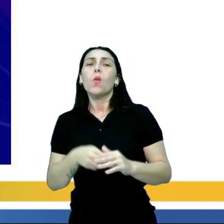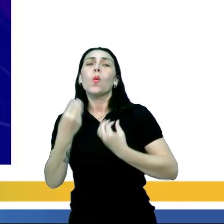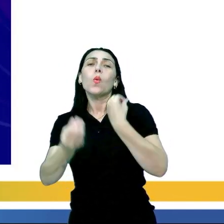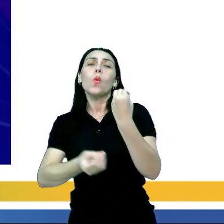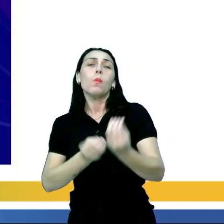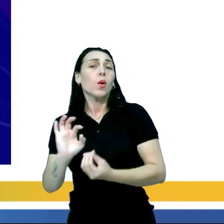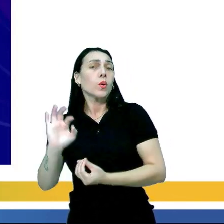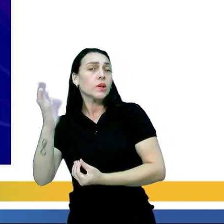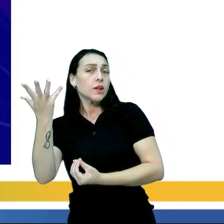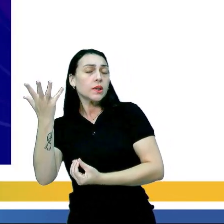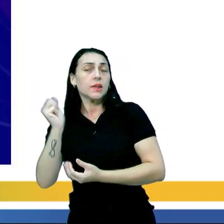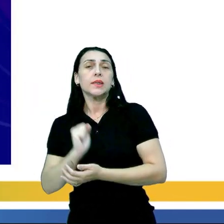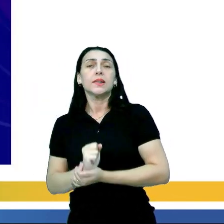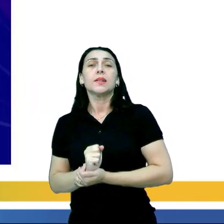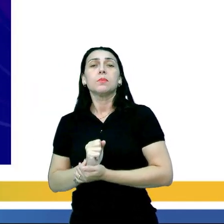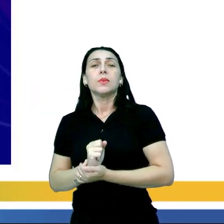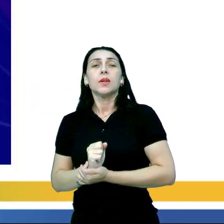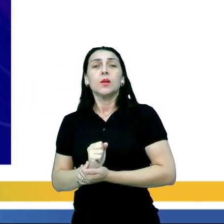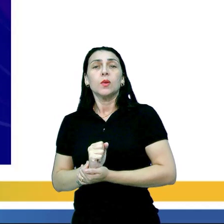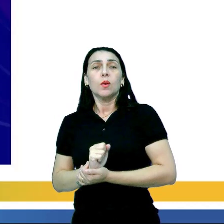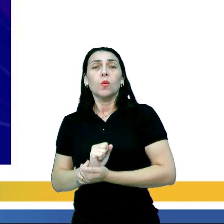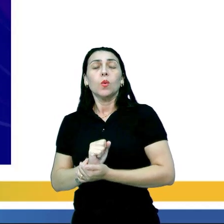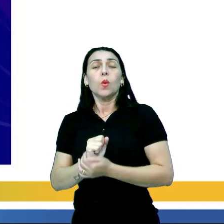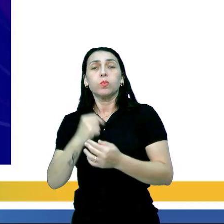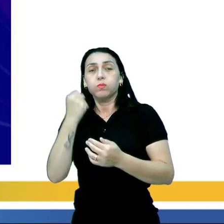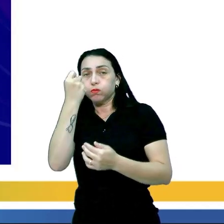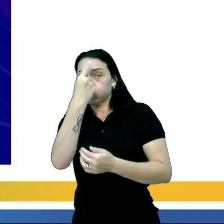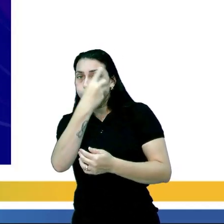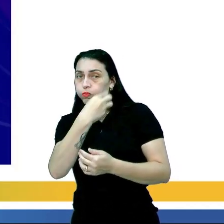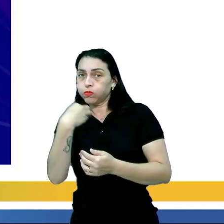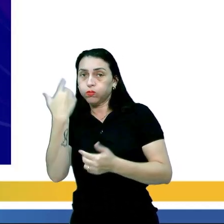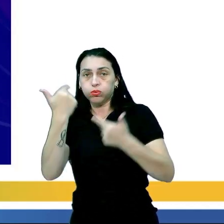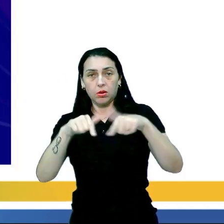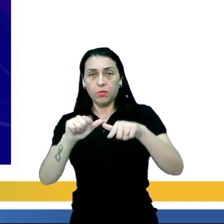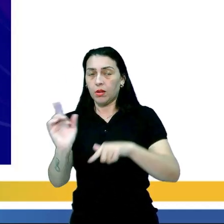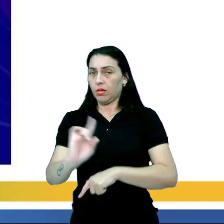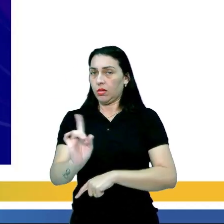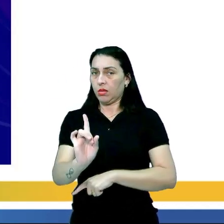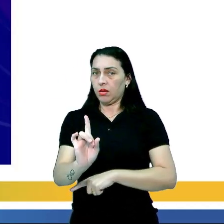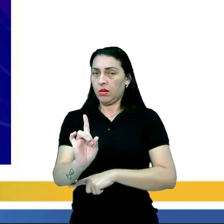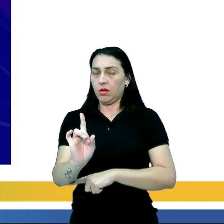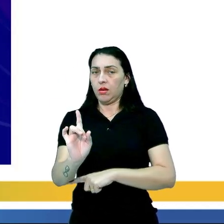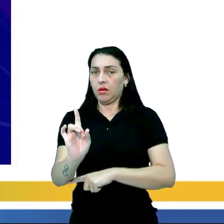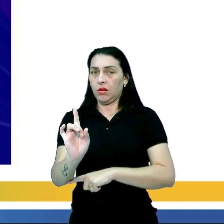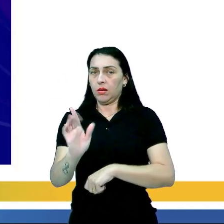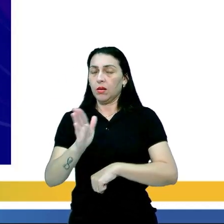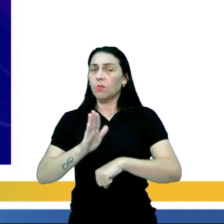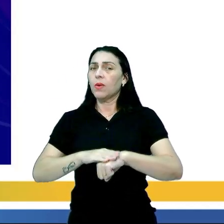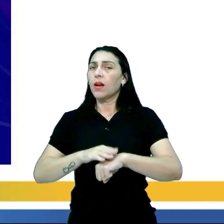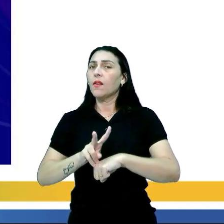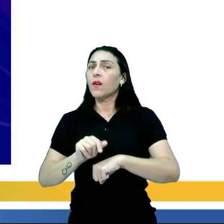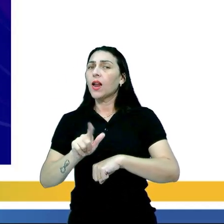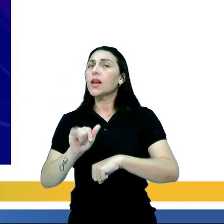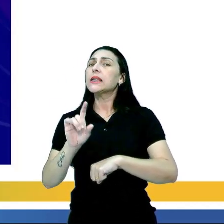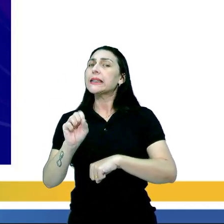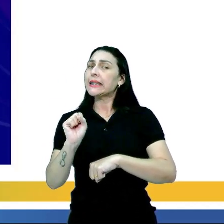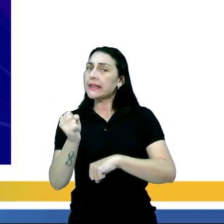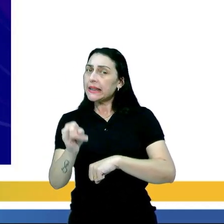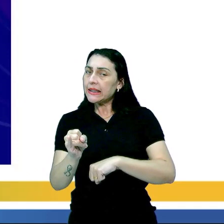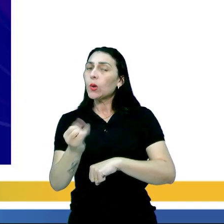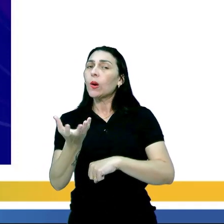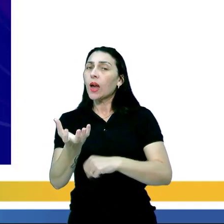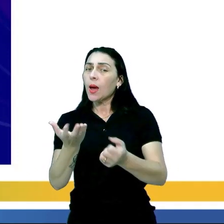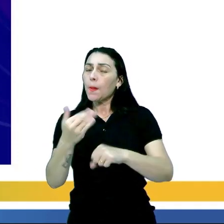que acontece isso? Pelo aumento da jornada de trabalho? Não. Na mais-valia absoluta, sim. Se eu quero